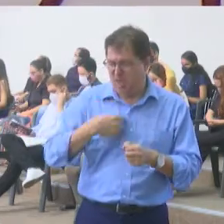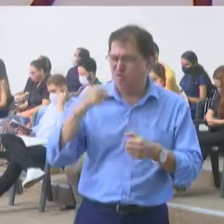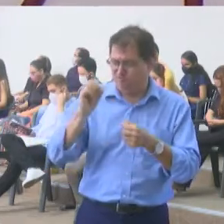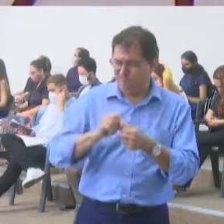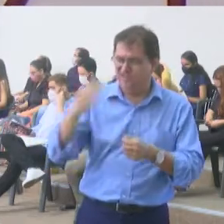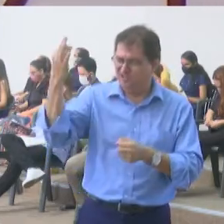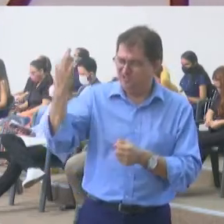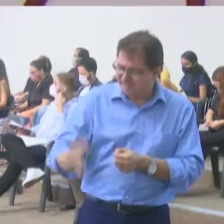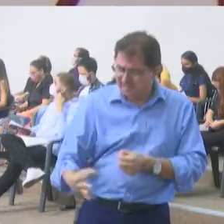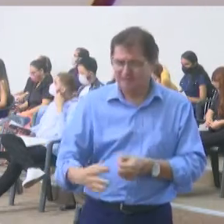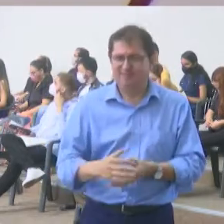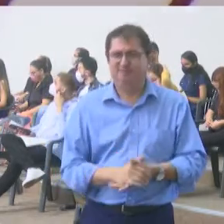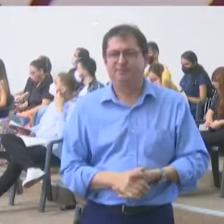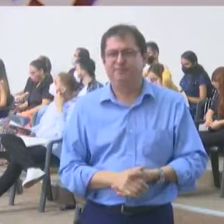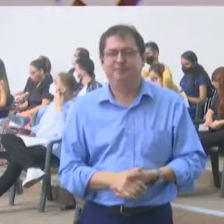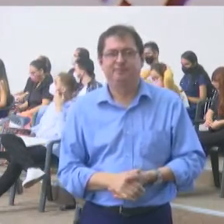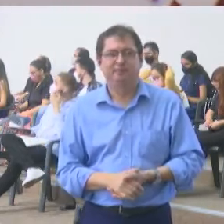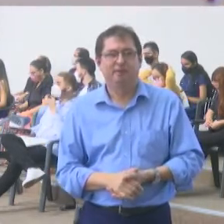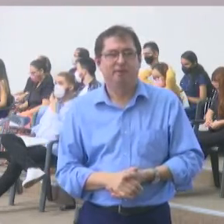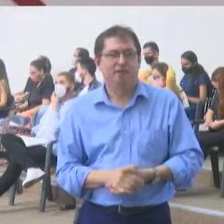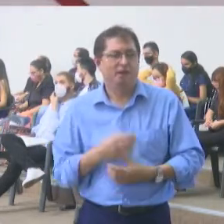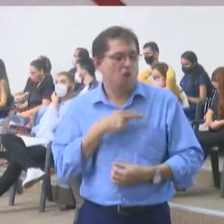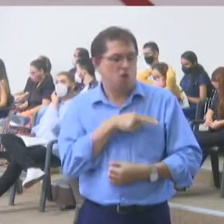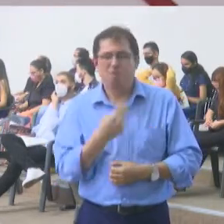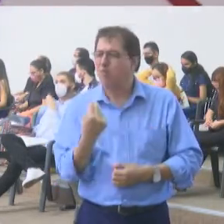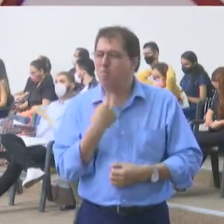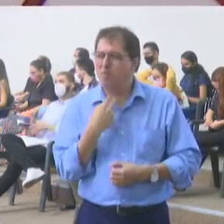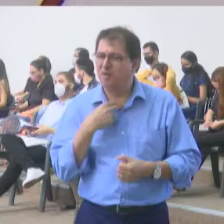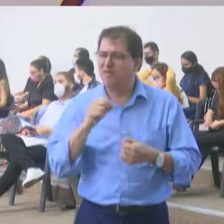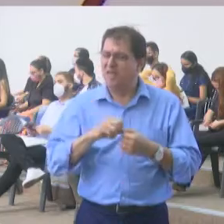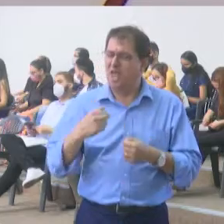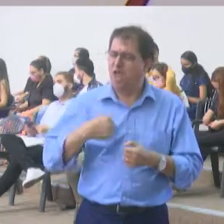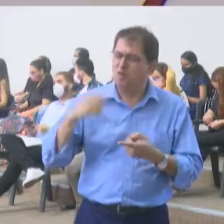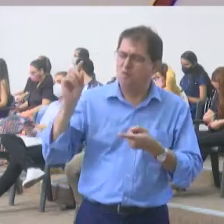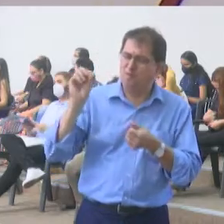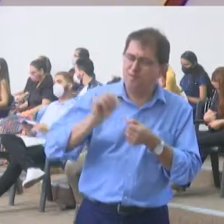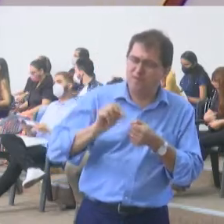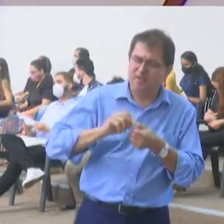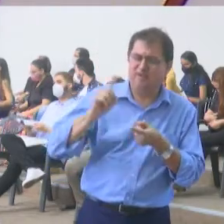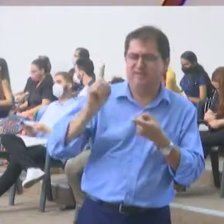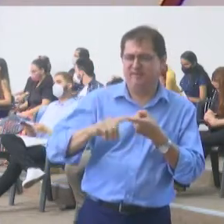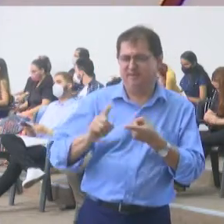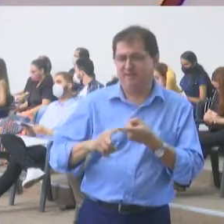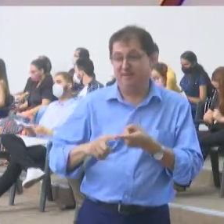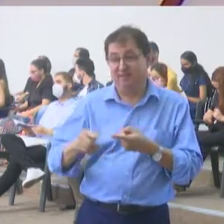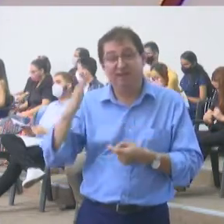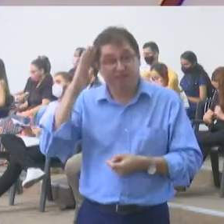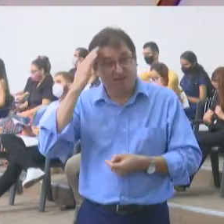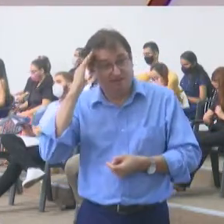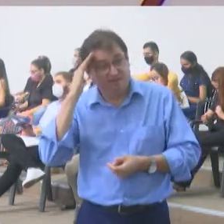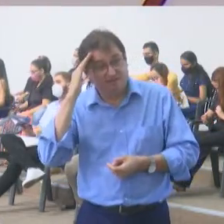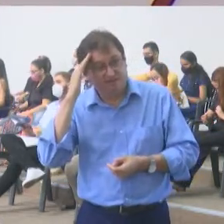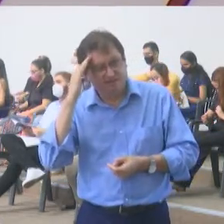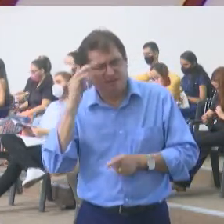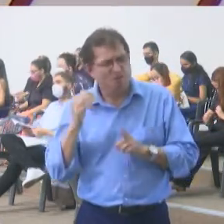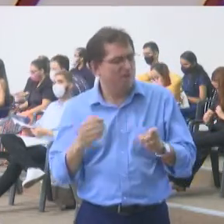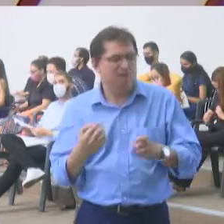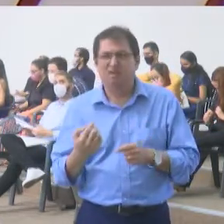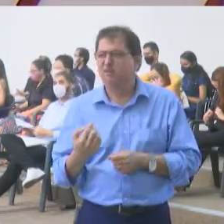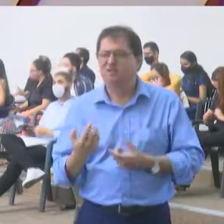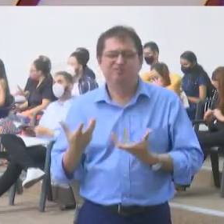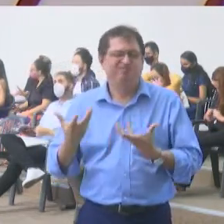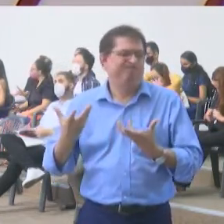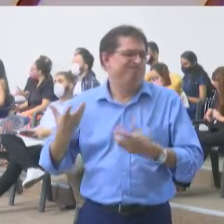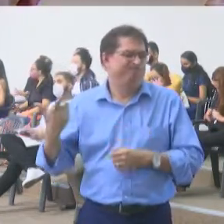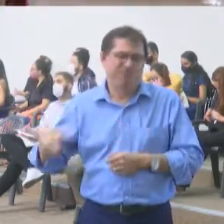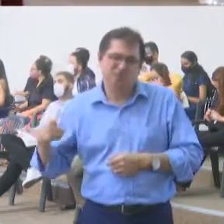fiz. Aquilo que a lei não pôde fazer, eu fiz. Tem gente entendendo onde eu quero chegar aqui nessa manhã. Aquilo que ele não teve